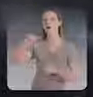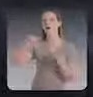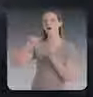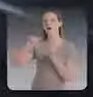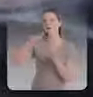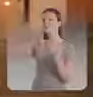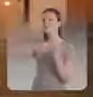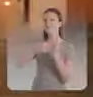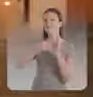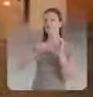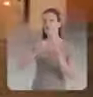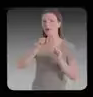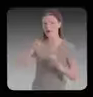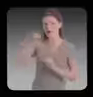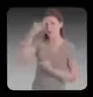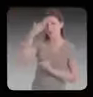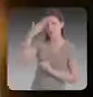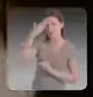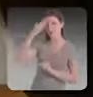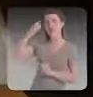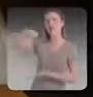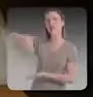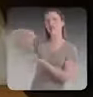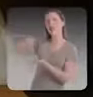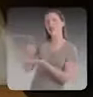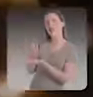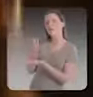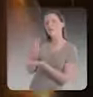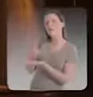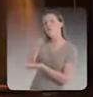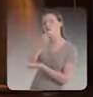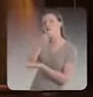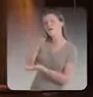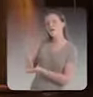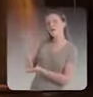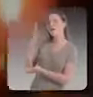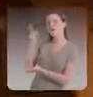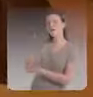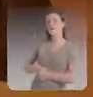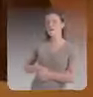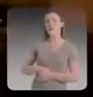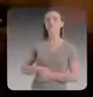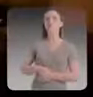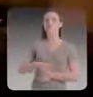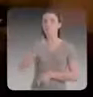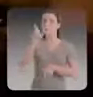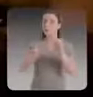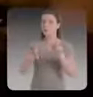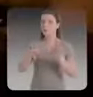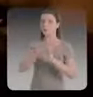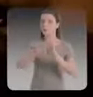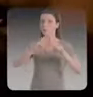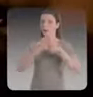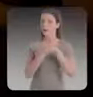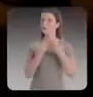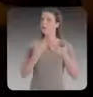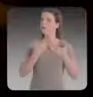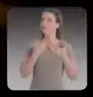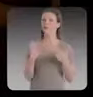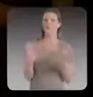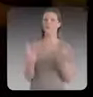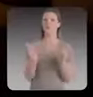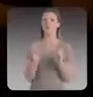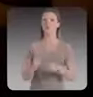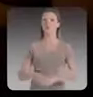Pomboca. Pomboca? Era Pomboca. Pomboca, pra quem não sabe, é aquele lampião das antigas. E os moradores não estavam achando